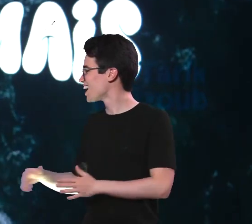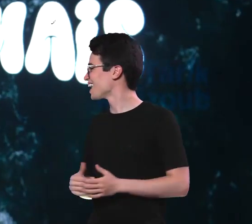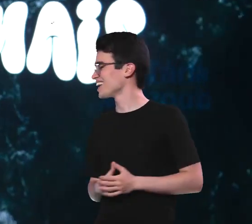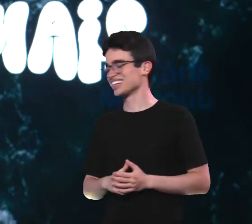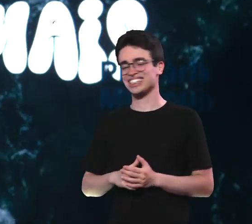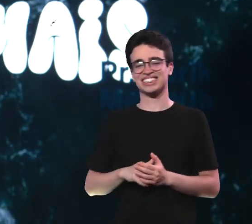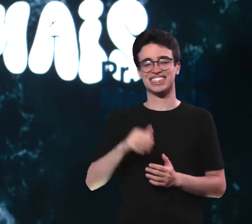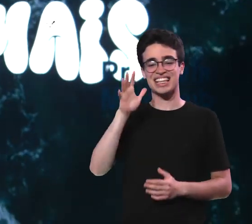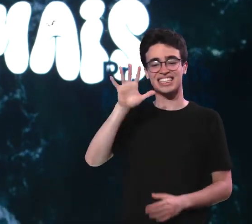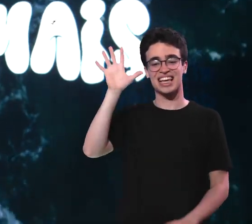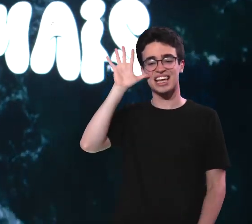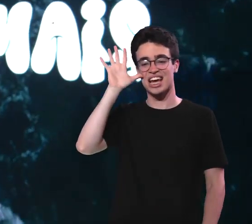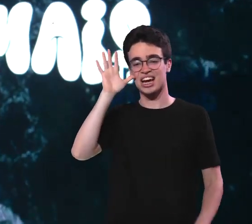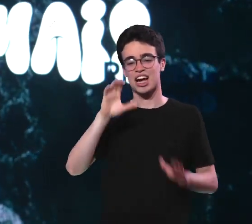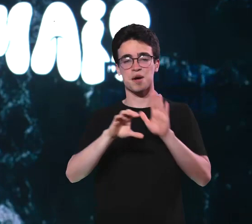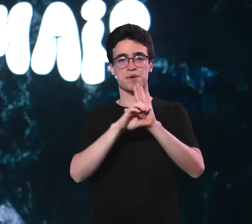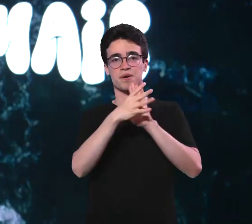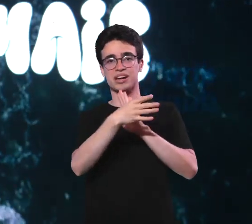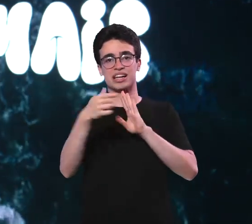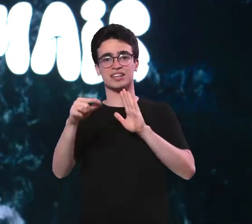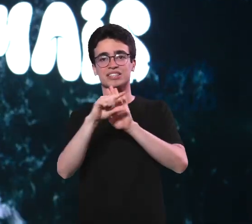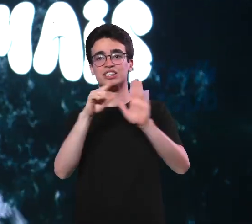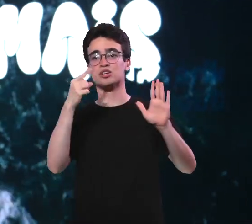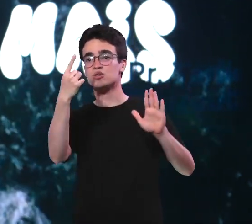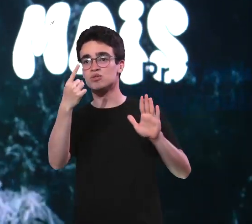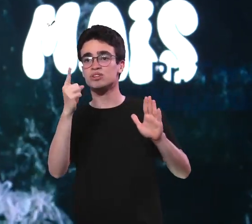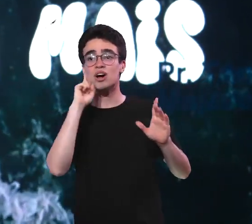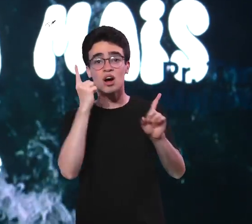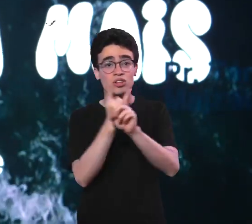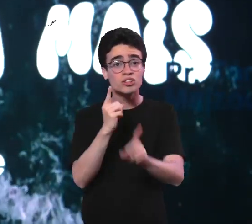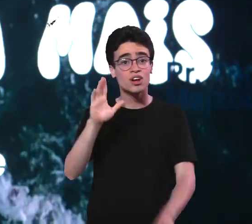Ezequiel 47, versículo 1. Quem achou, fala achei.